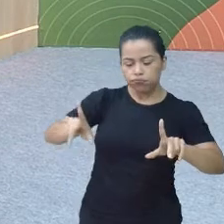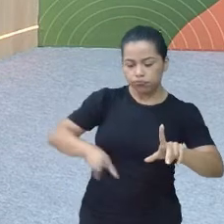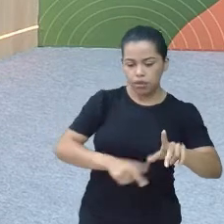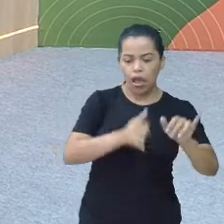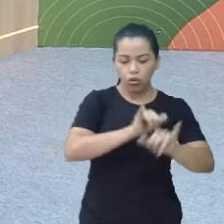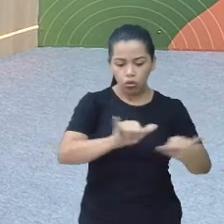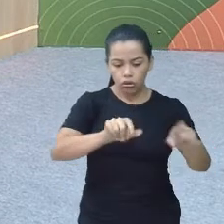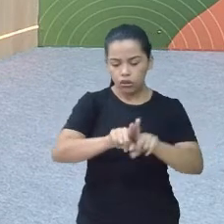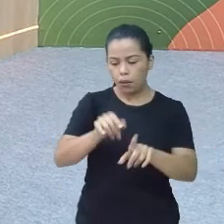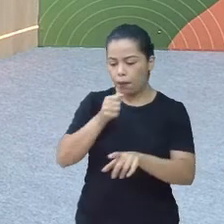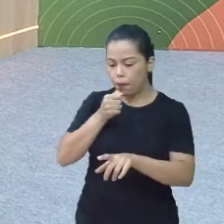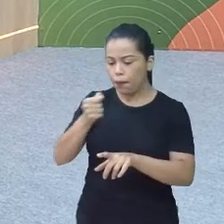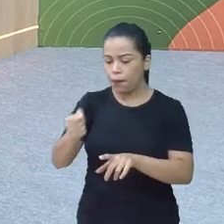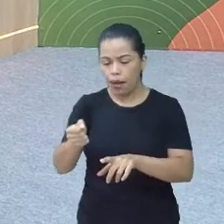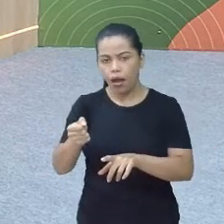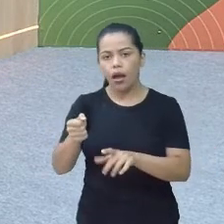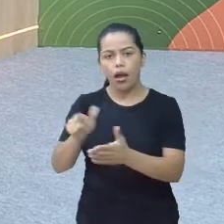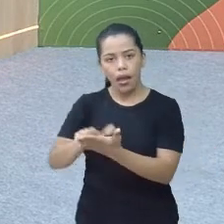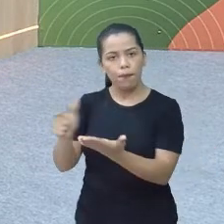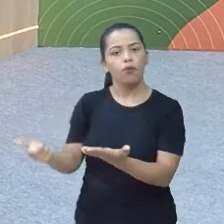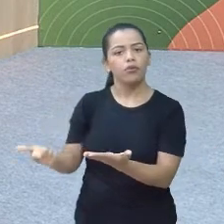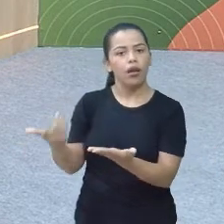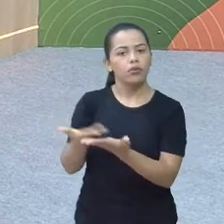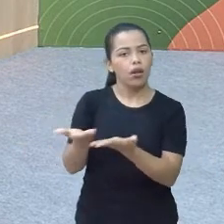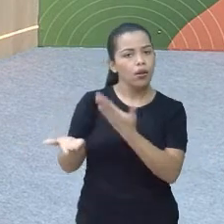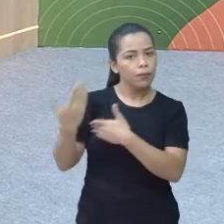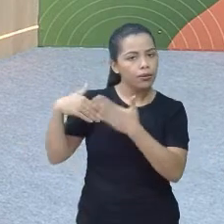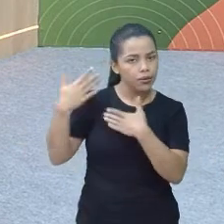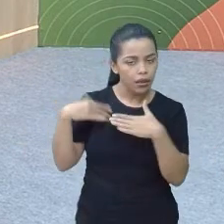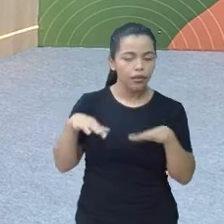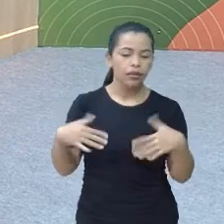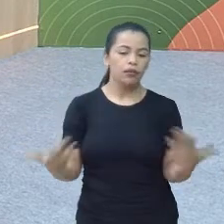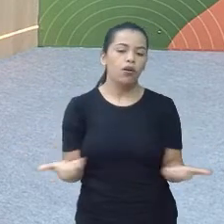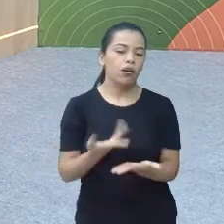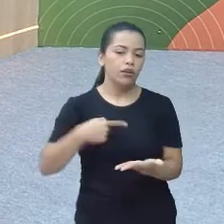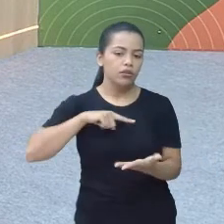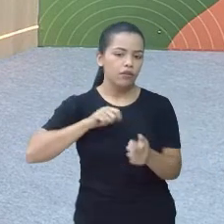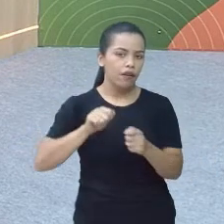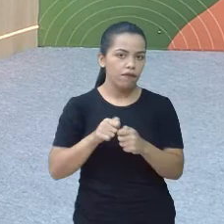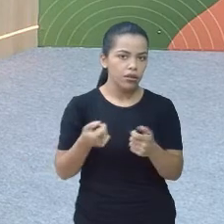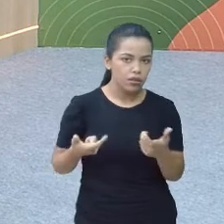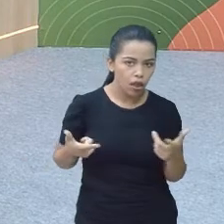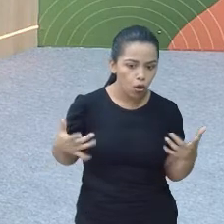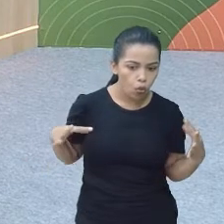e a reportagem em aulas passadas. Então, agora a gente vai fazer um aparato